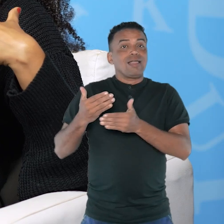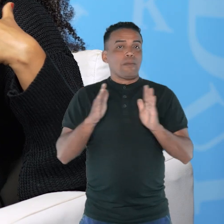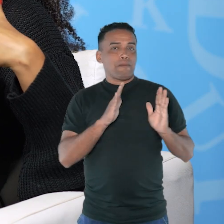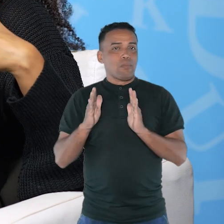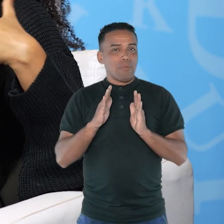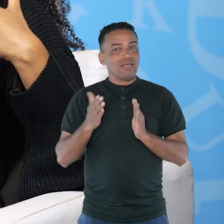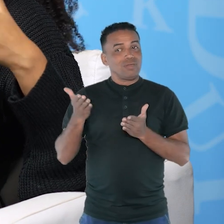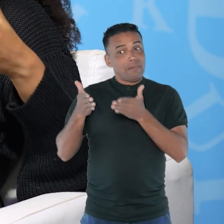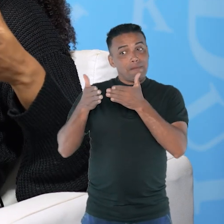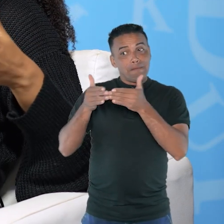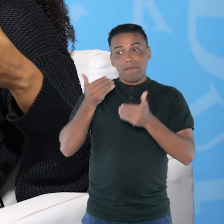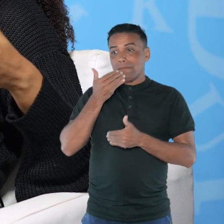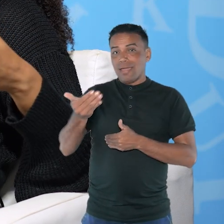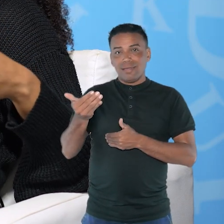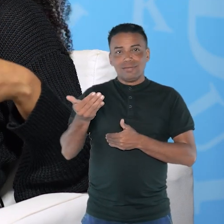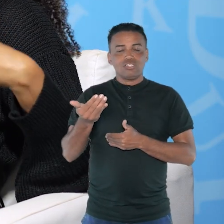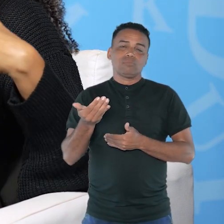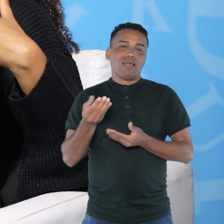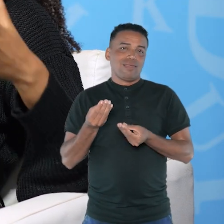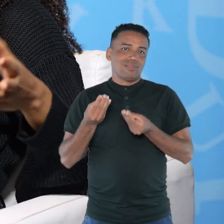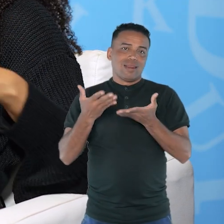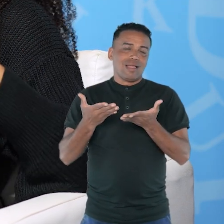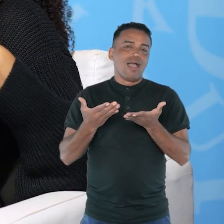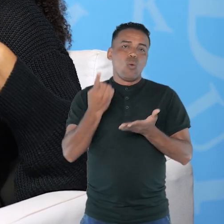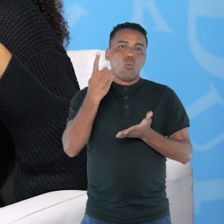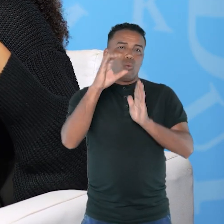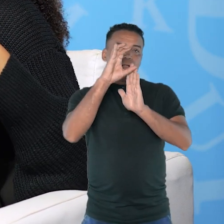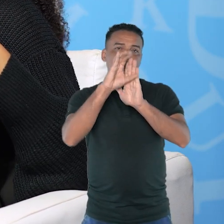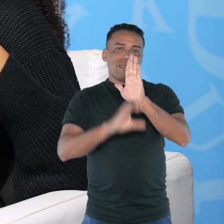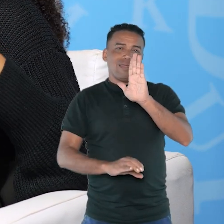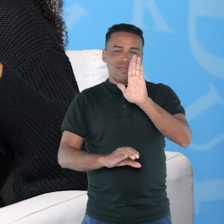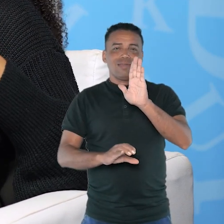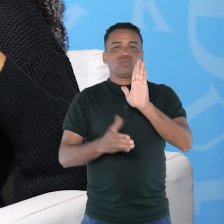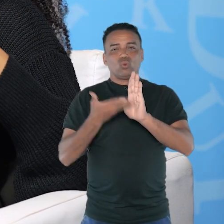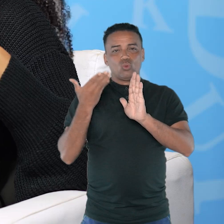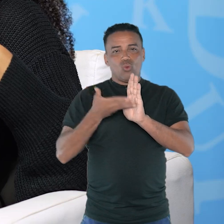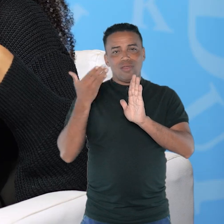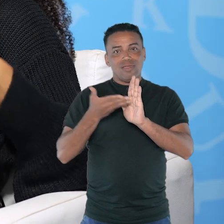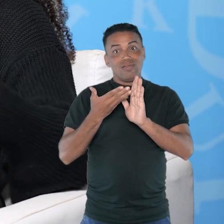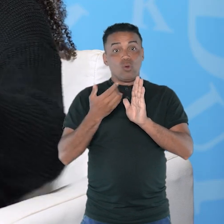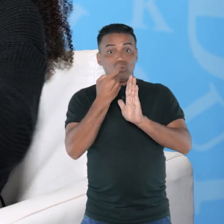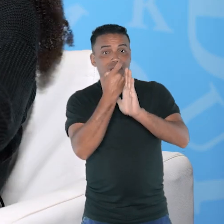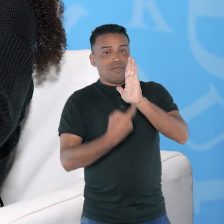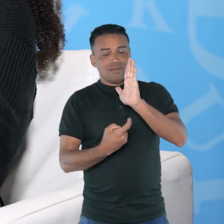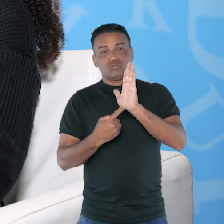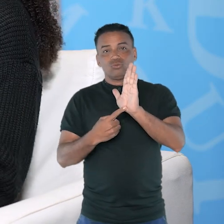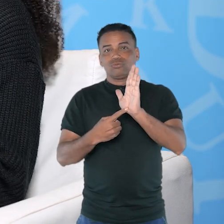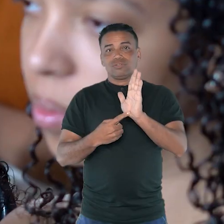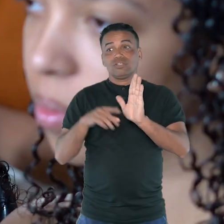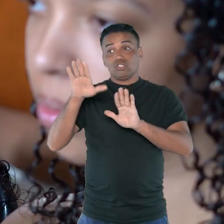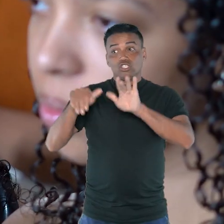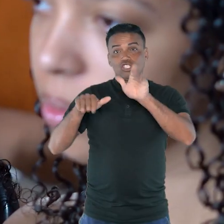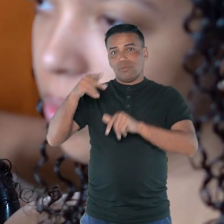que ele pede para a gente entregar um capítulo, uma parte do seu texto, e ele chama